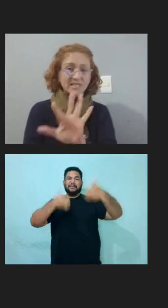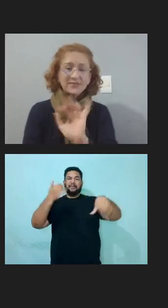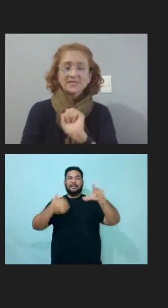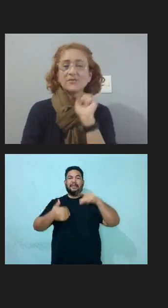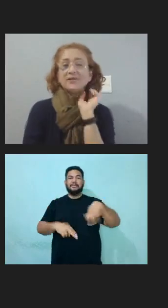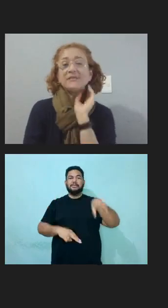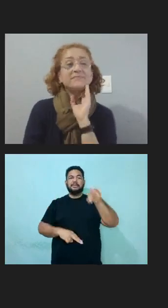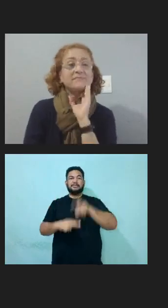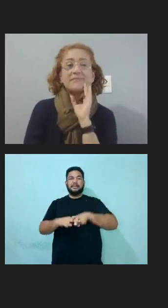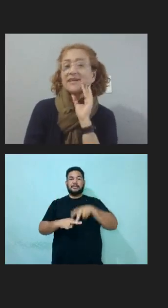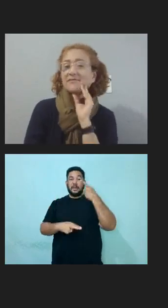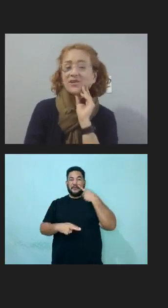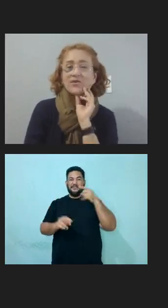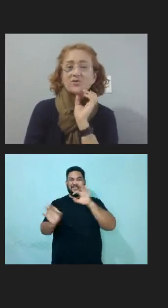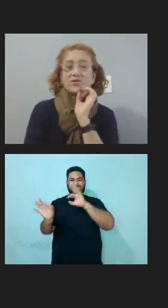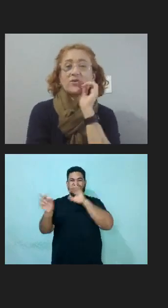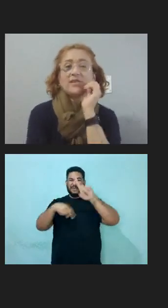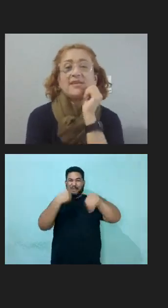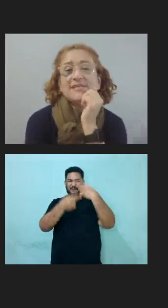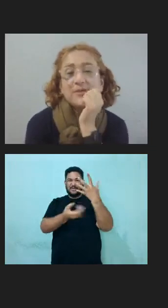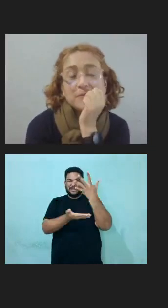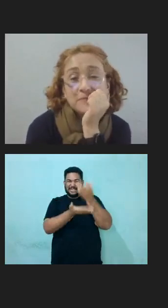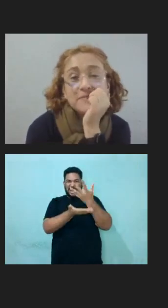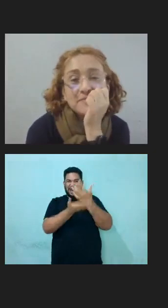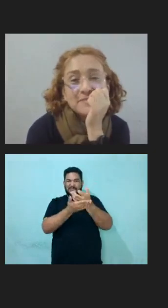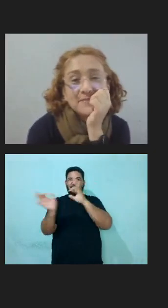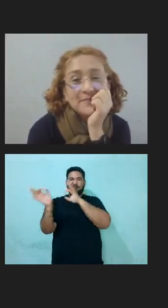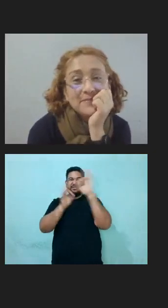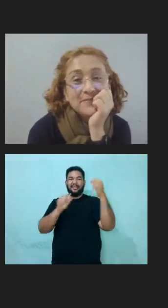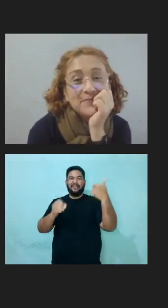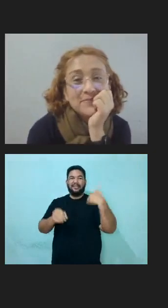ver na gravação aí. Maravilhosa, já tô aqui assim, ó.